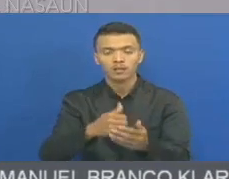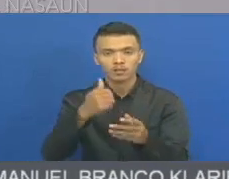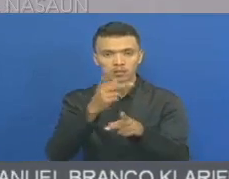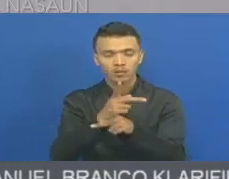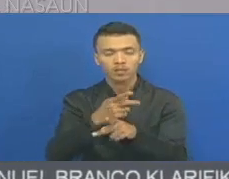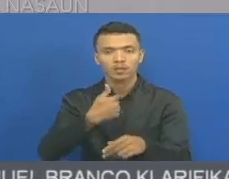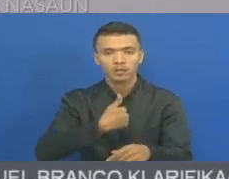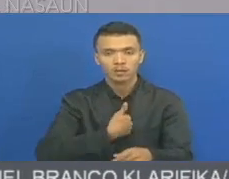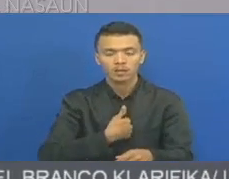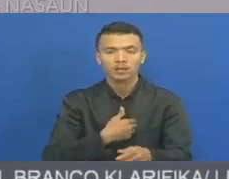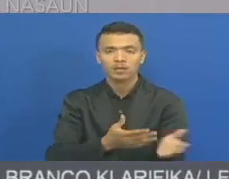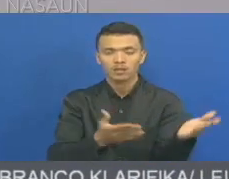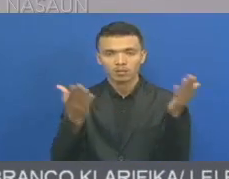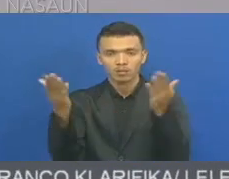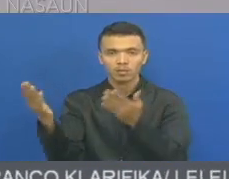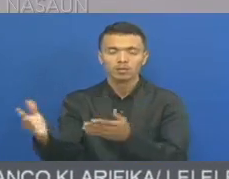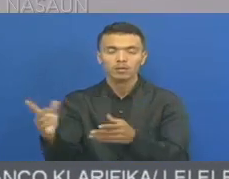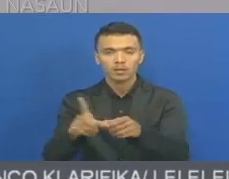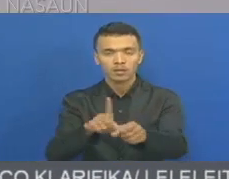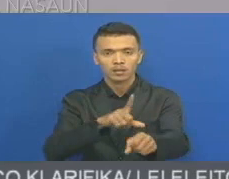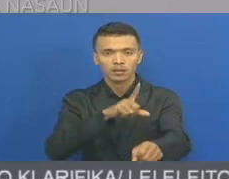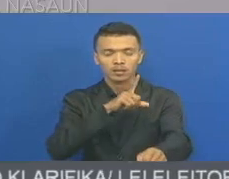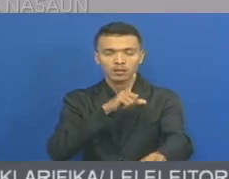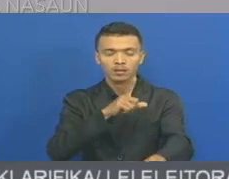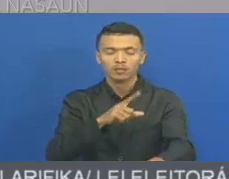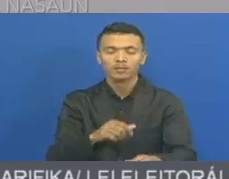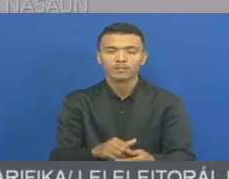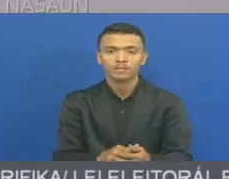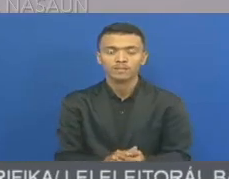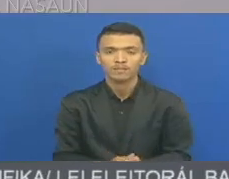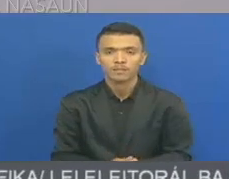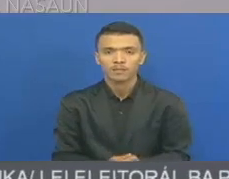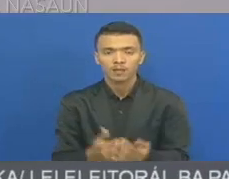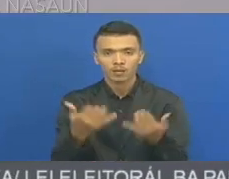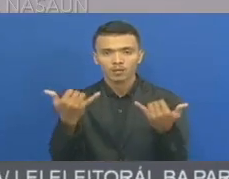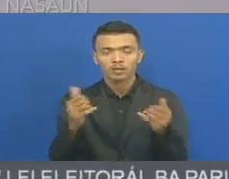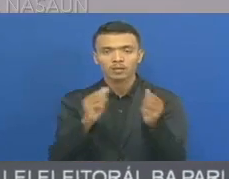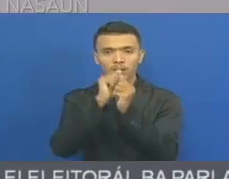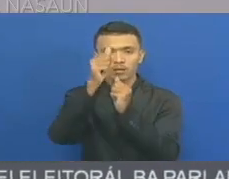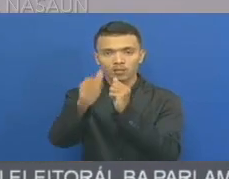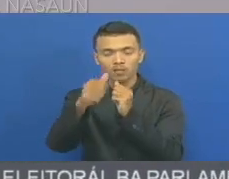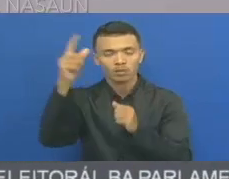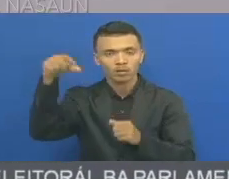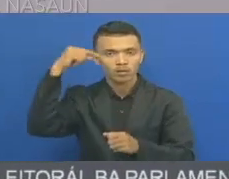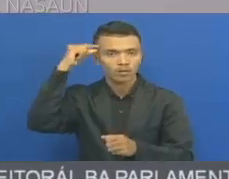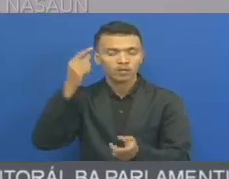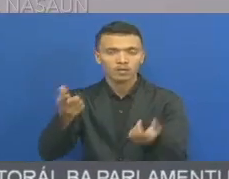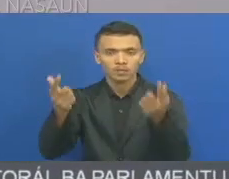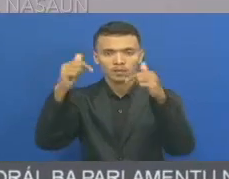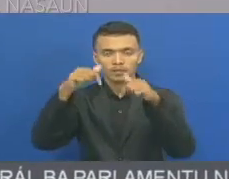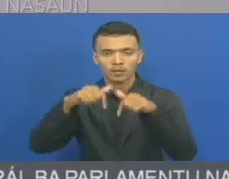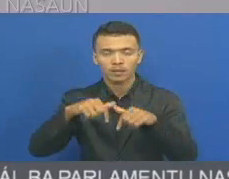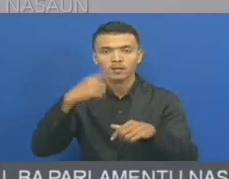então bele dada naru liutan então uma coisa relata a ONU para o governo não é tu ir mais, se é